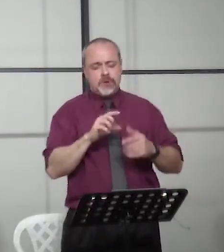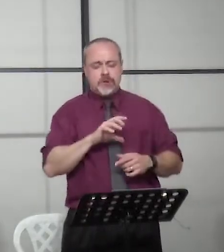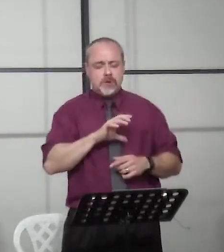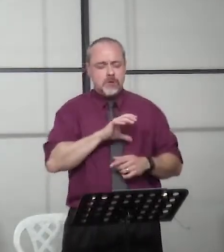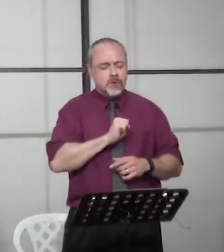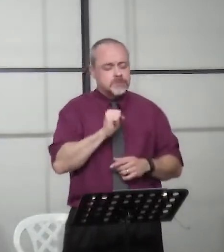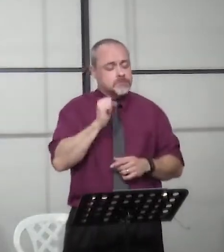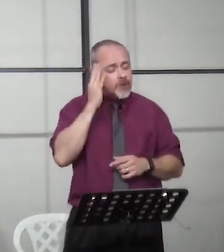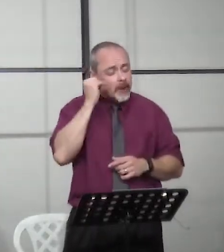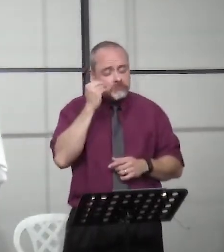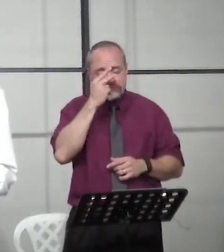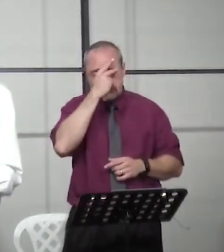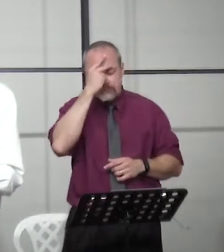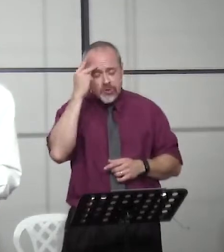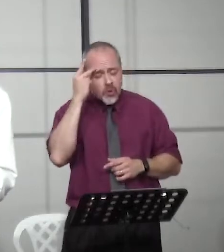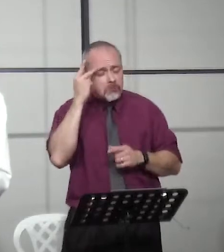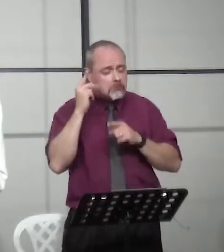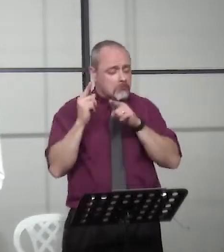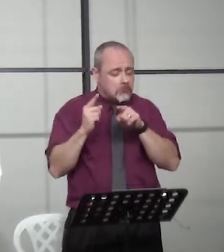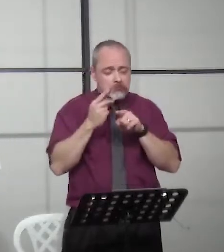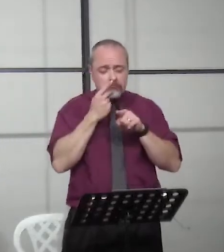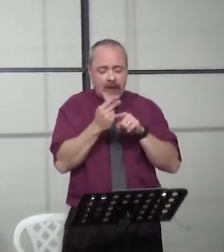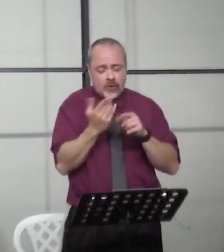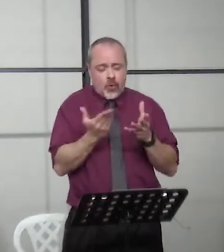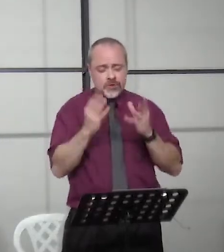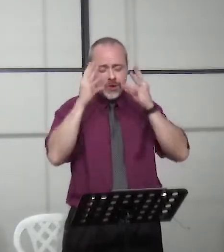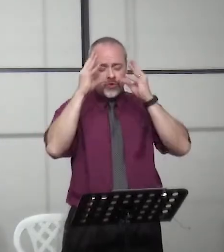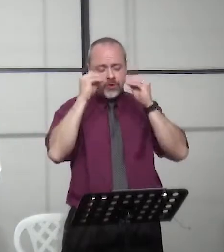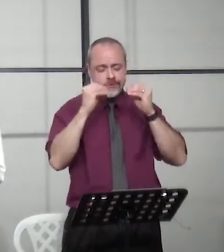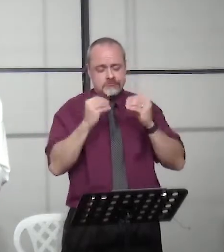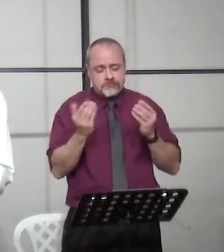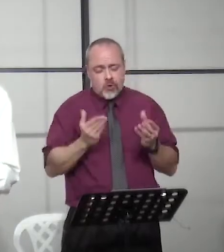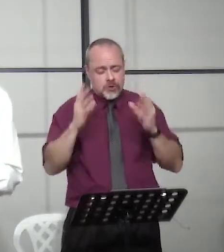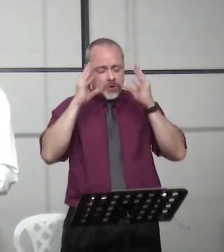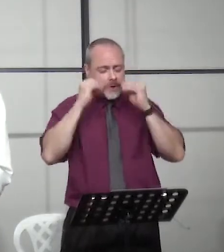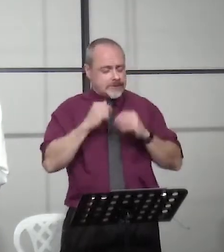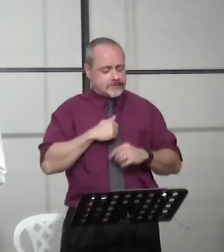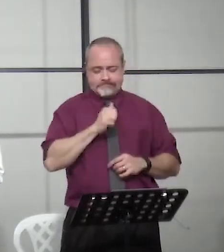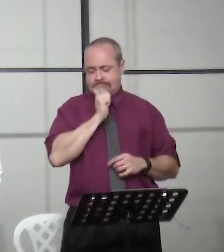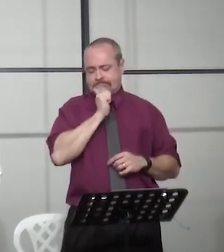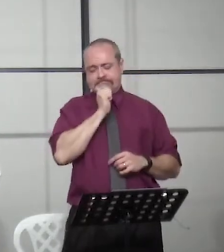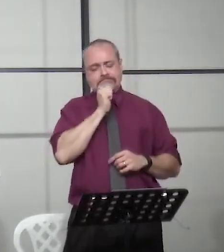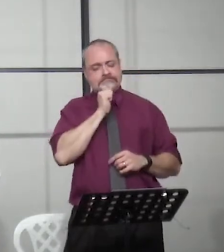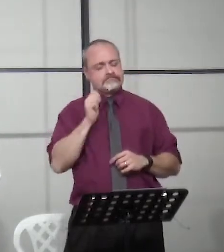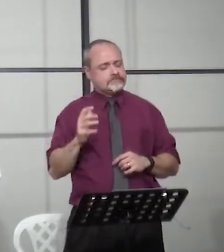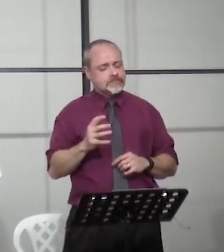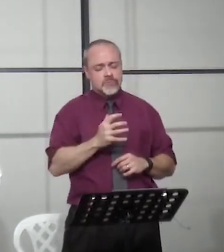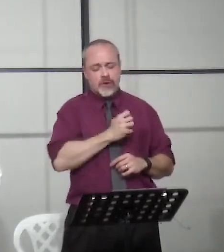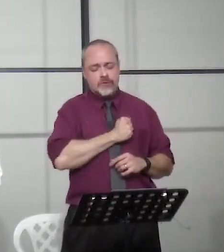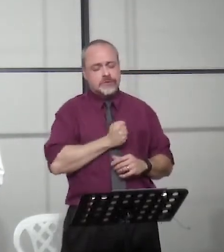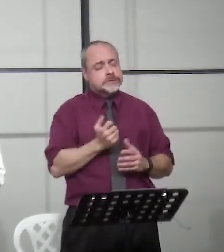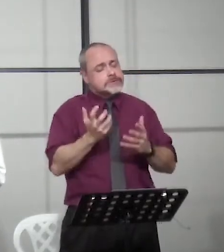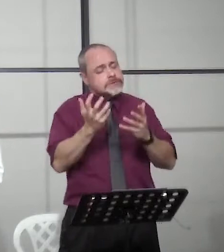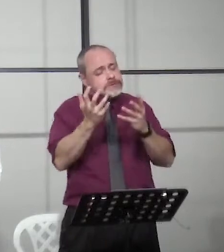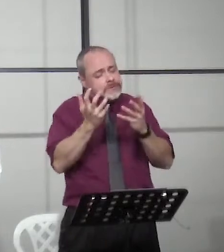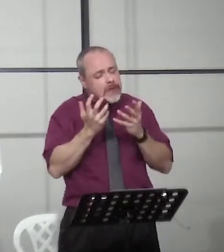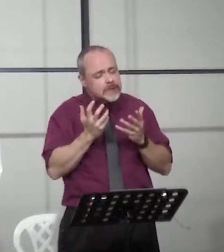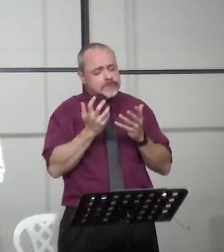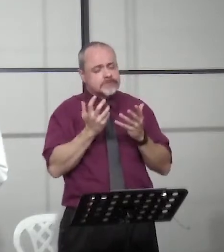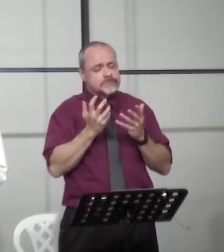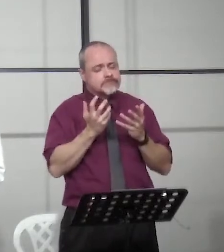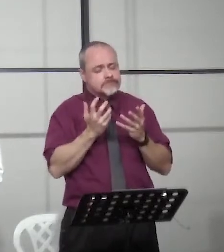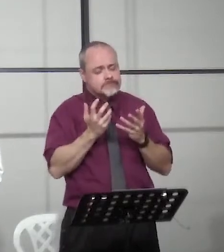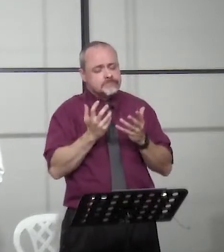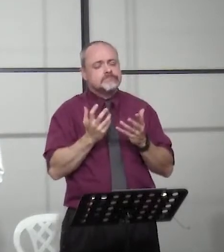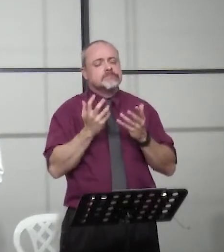saber se tem alguém que fala hoje à noite, eu não sou salvo, e eu gostaria de crer